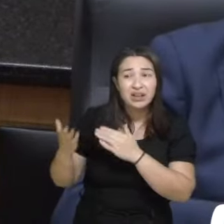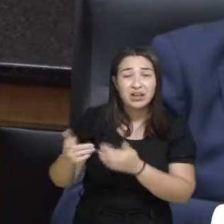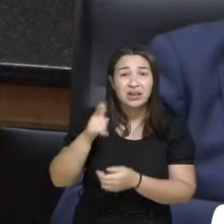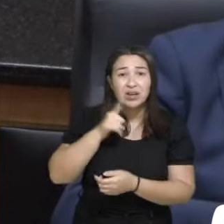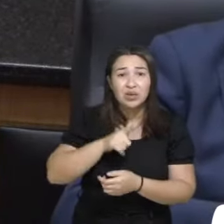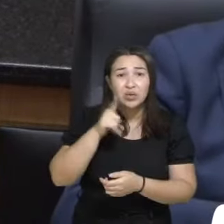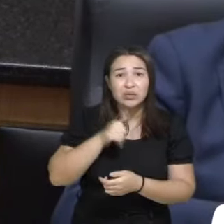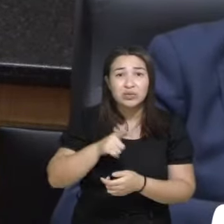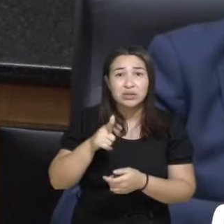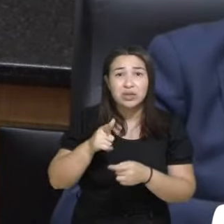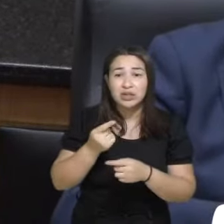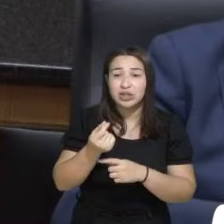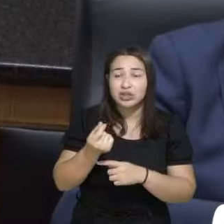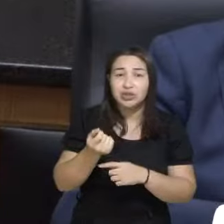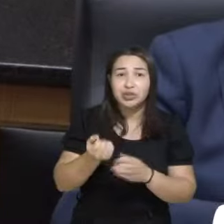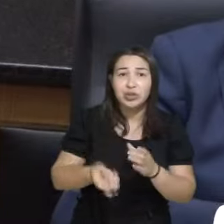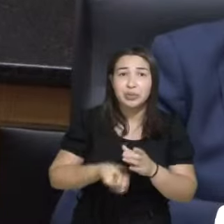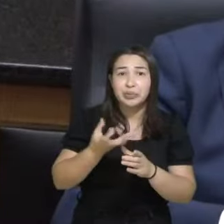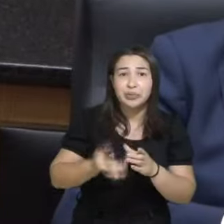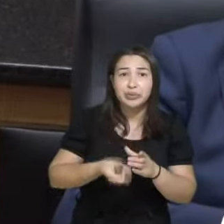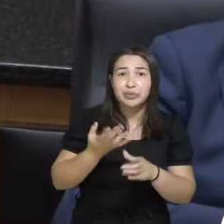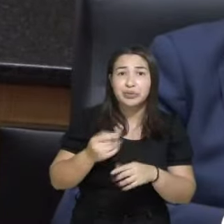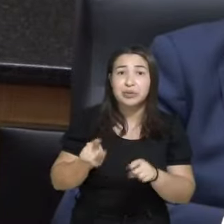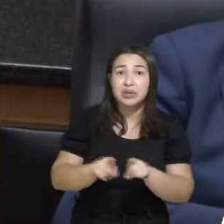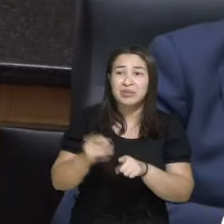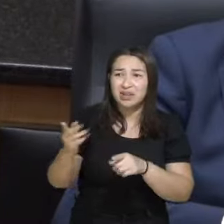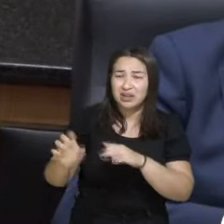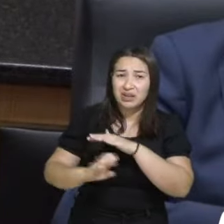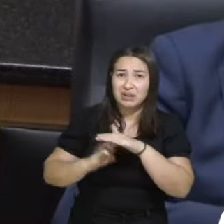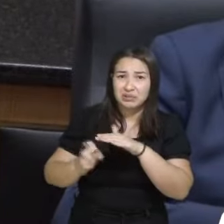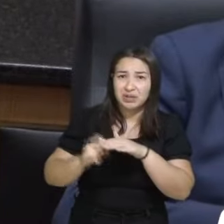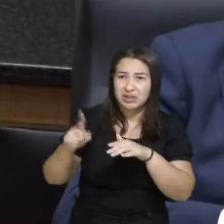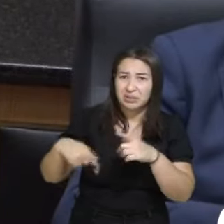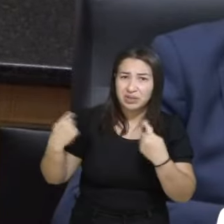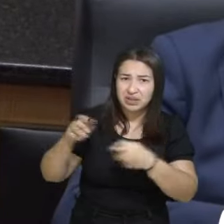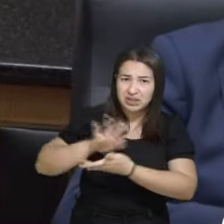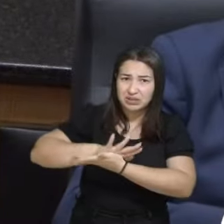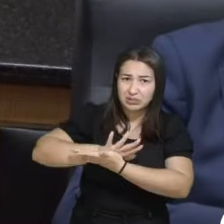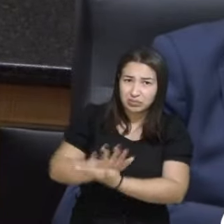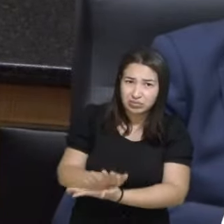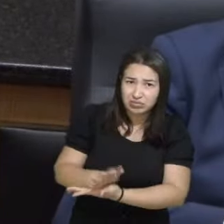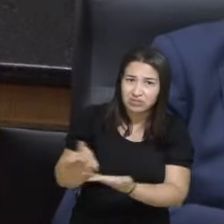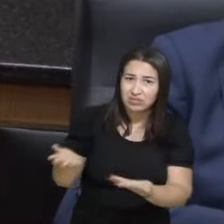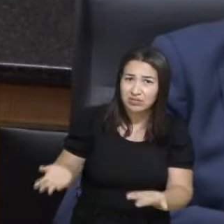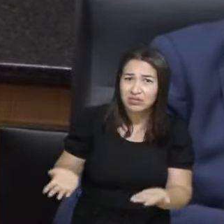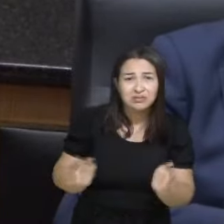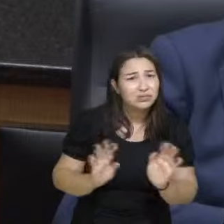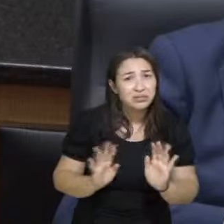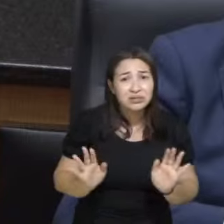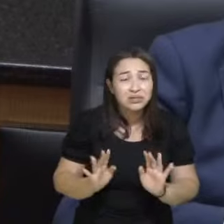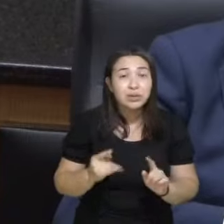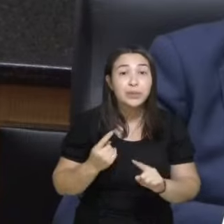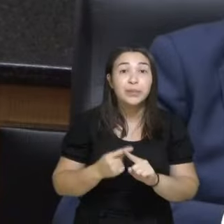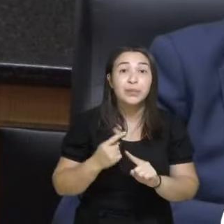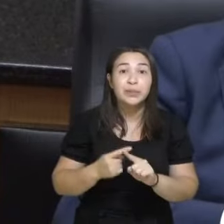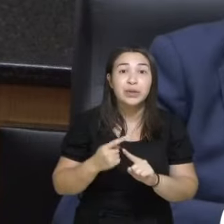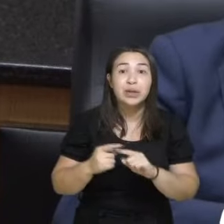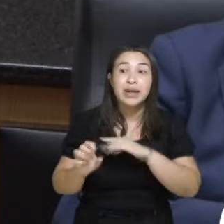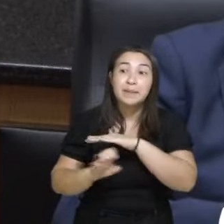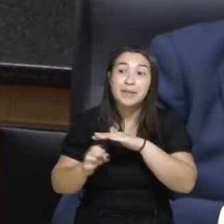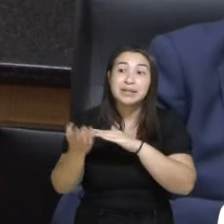produzir. É um equívoco achar que o empresário tem que ser massacrado para o Estado funcionar. O